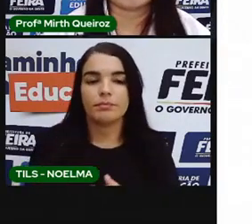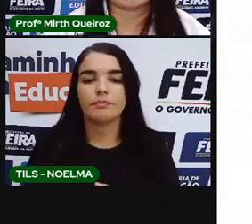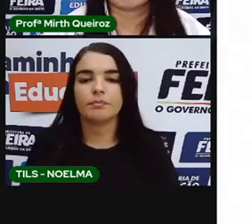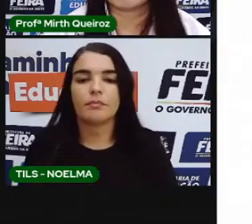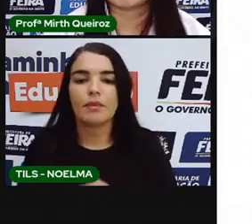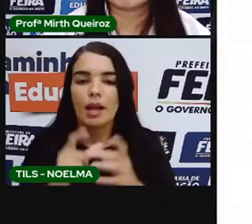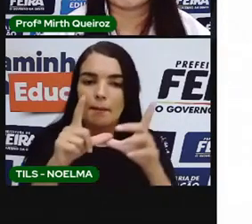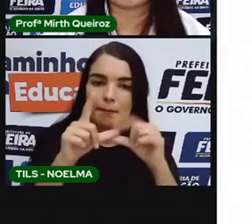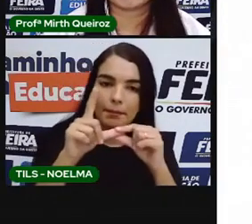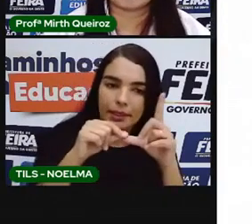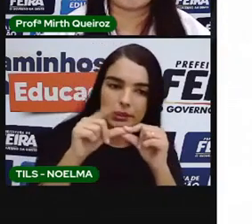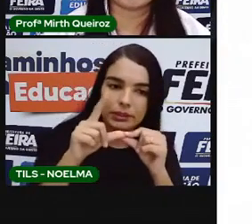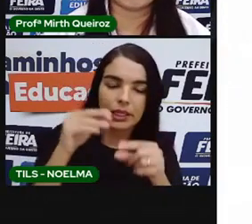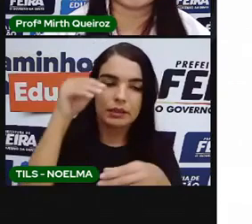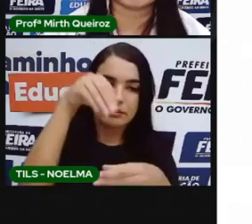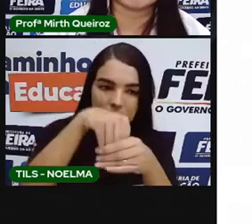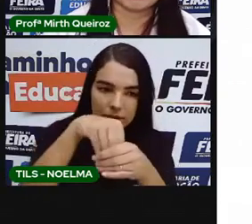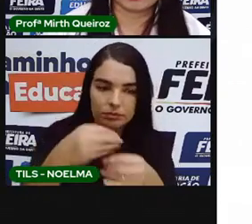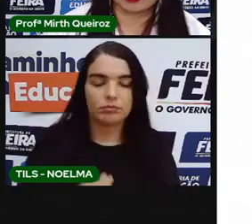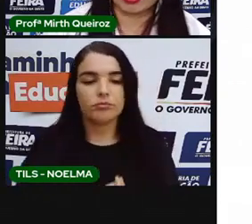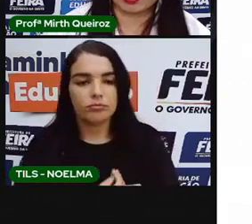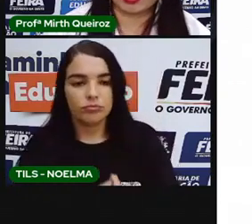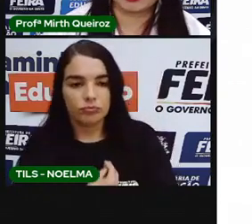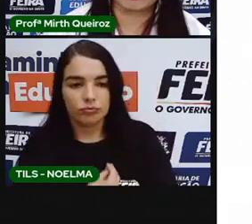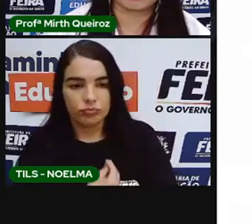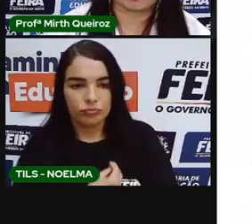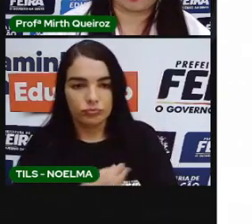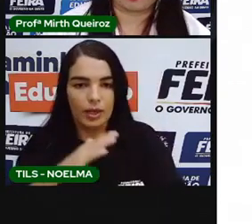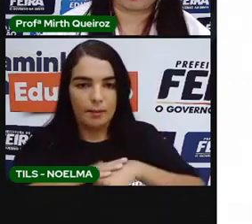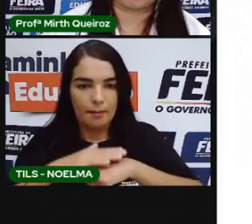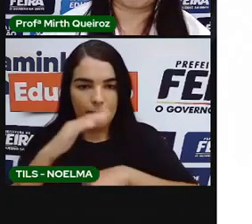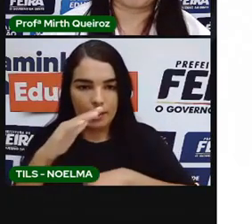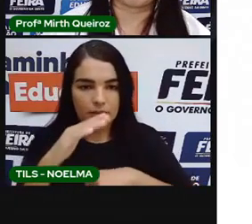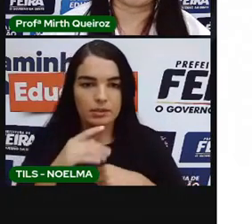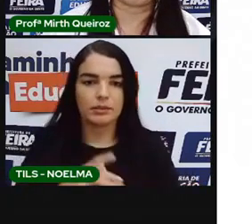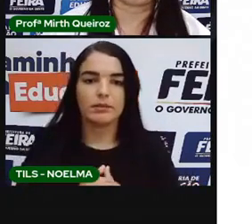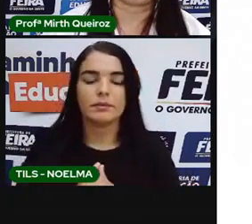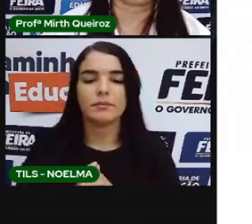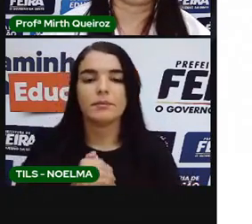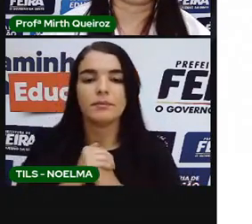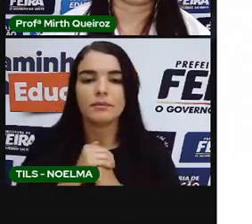certo? Sendo aí a cidade mais populosa do Centro-Oeste.